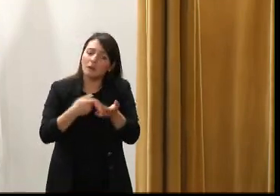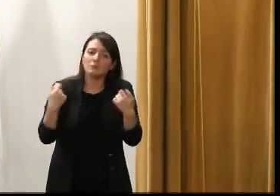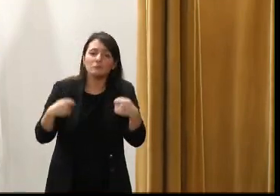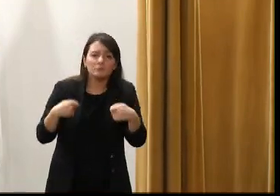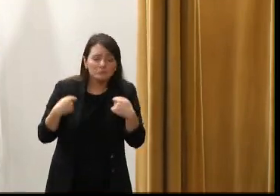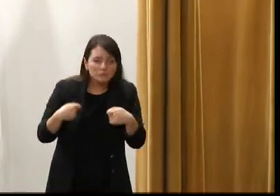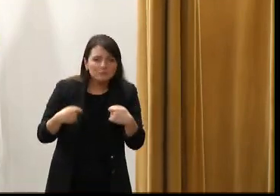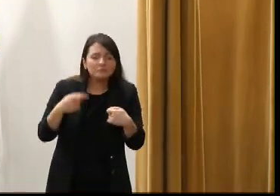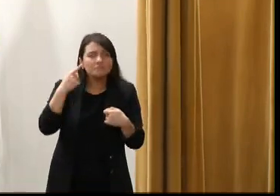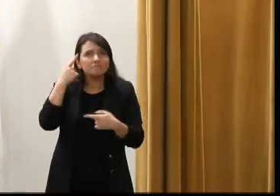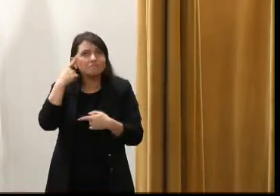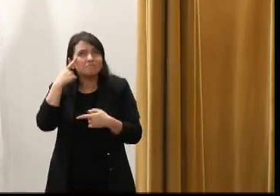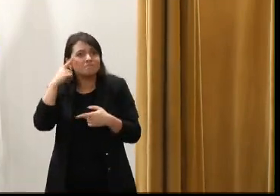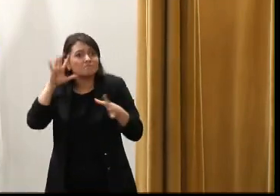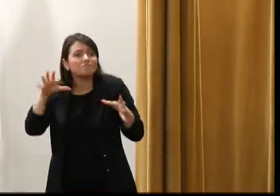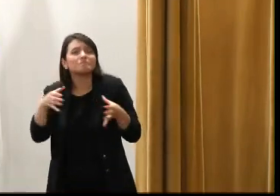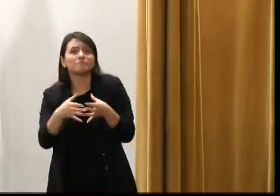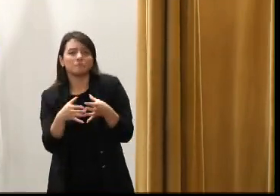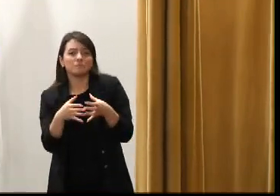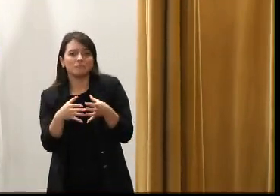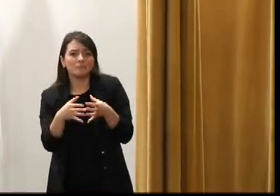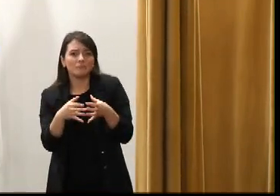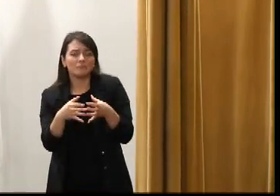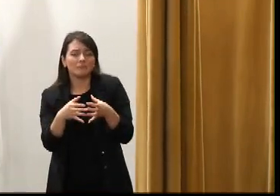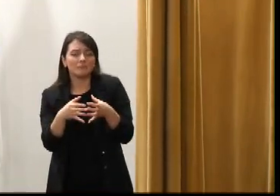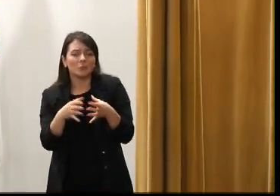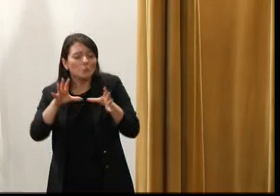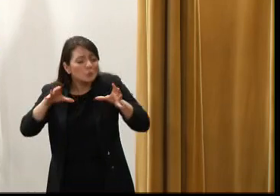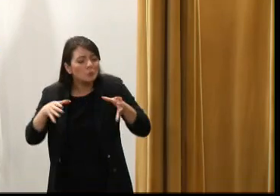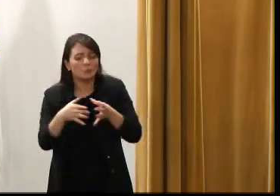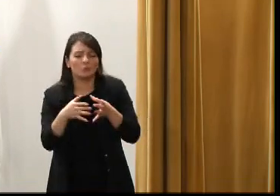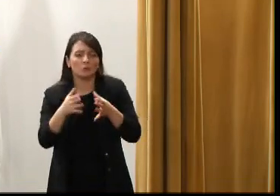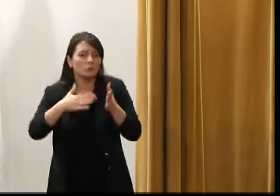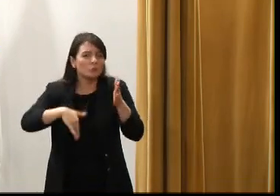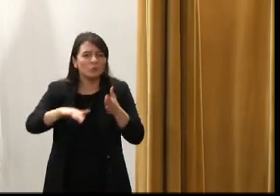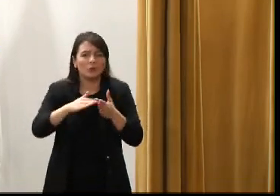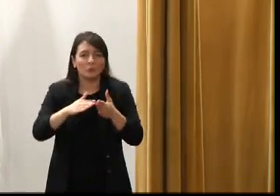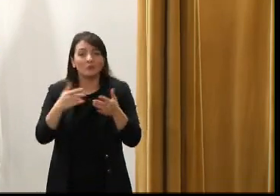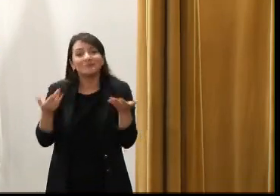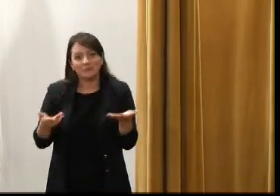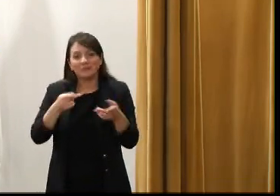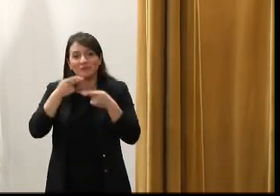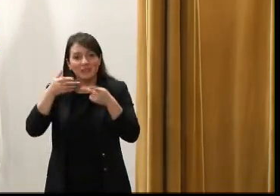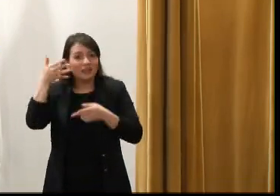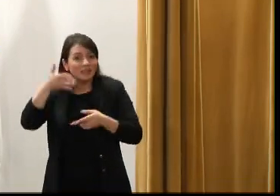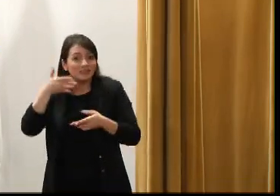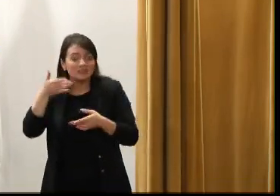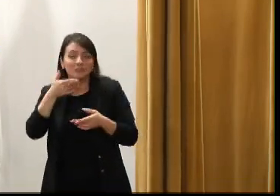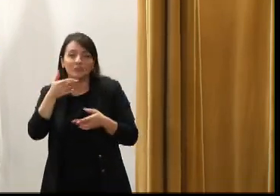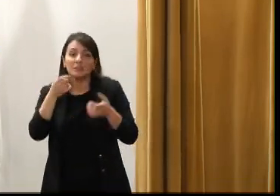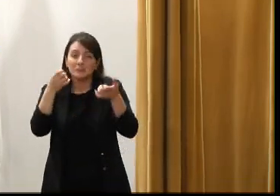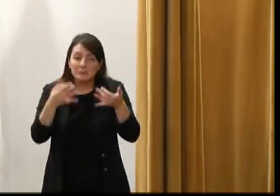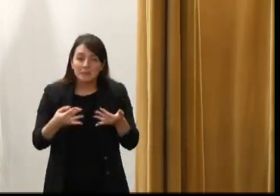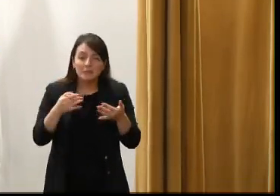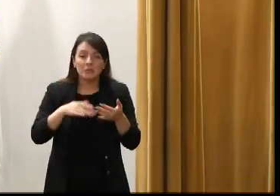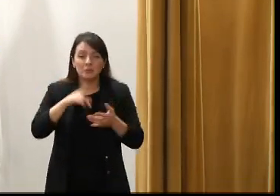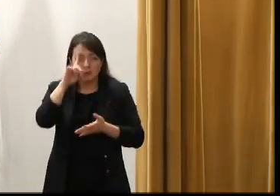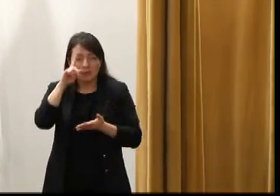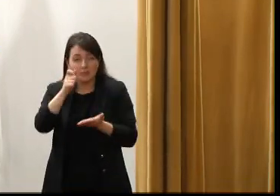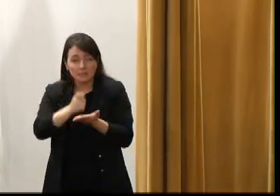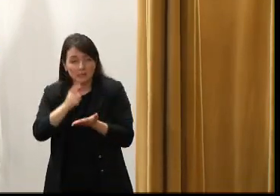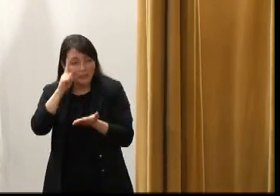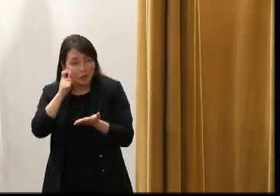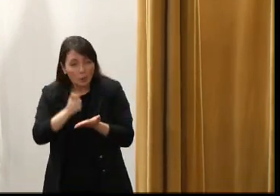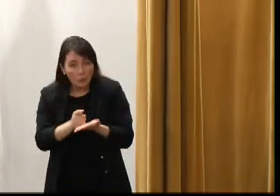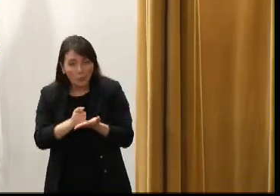se pense o coletivo, ou seja, certamente isso vai aparecer nas falas. As escalas de decisão, elas